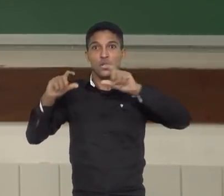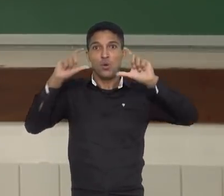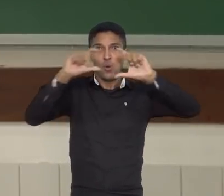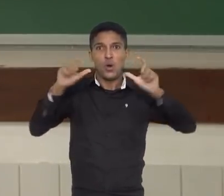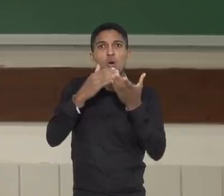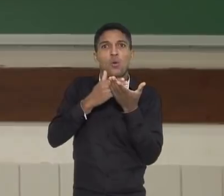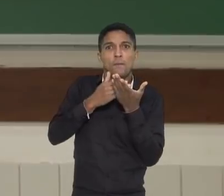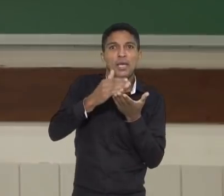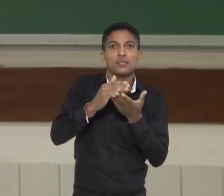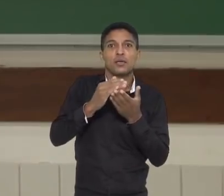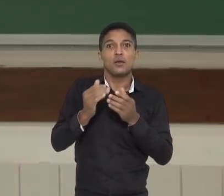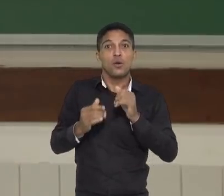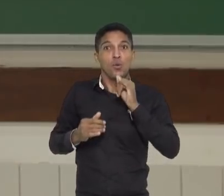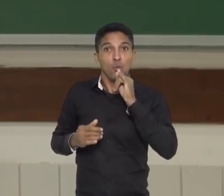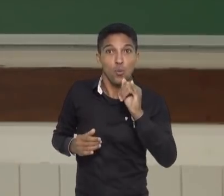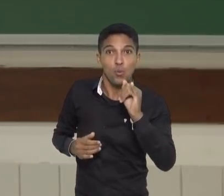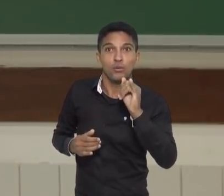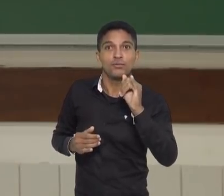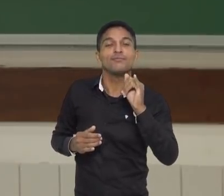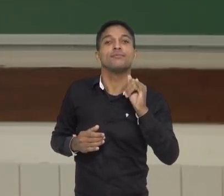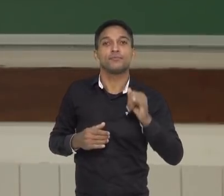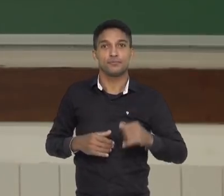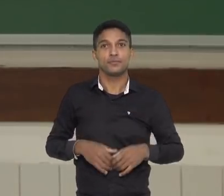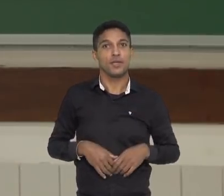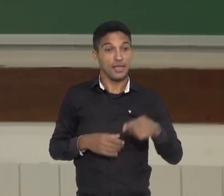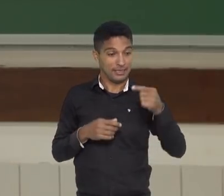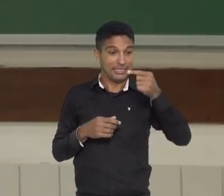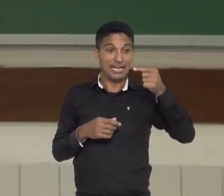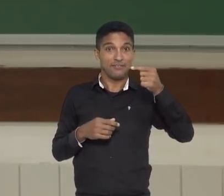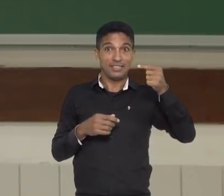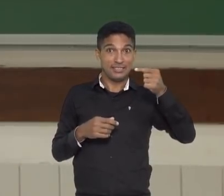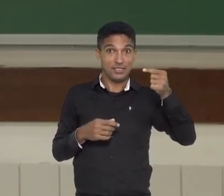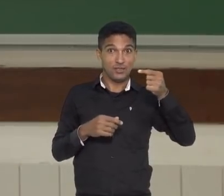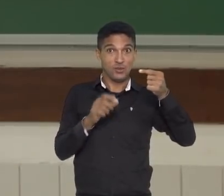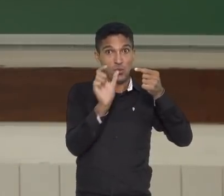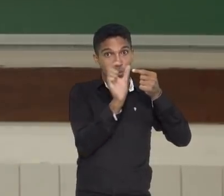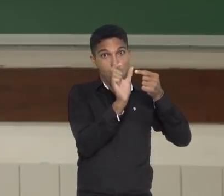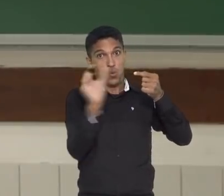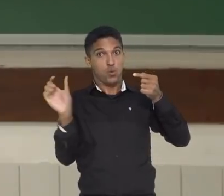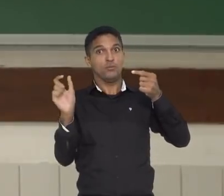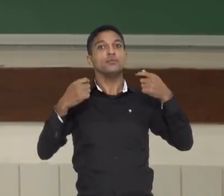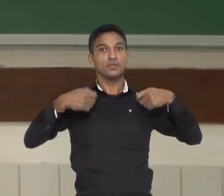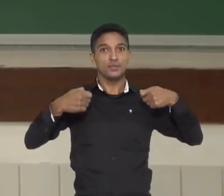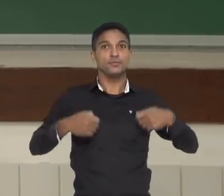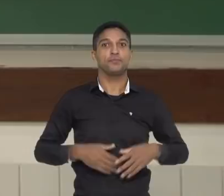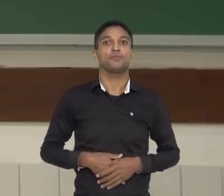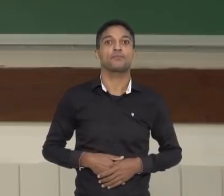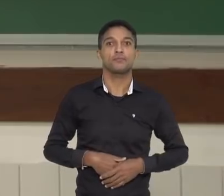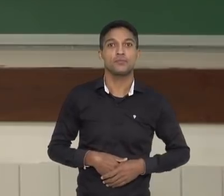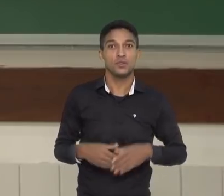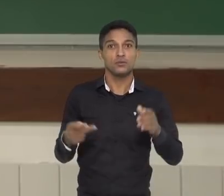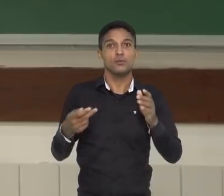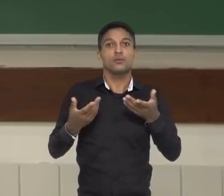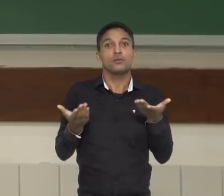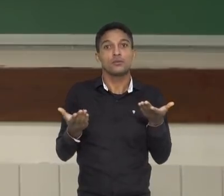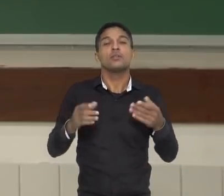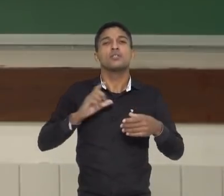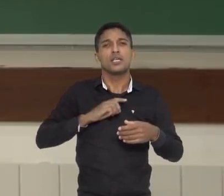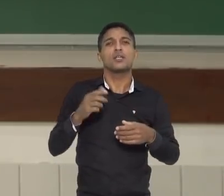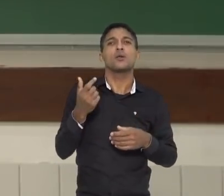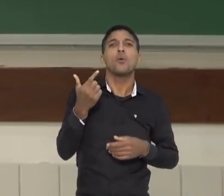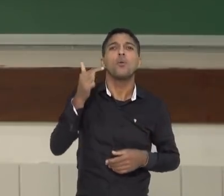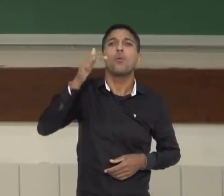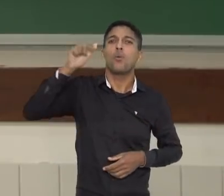Ok? Eu tenho outro modo de fazer. Vocês se lembram? Qual que é outro modo de eu marcar num texto